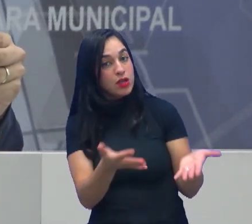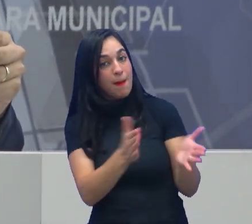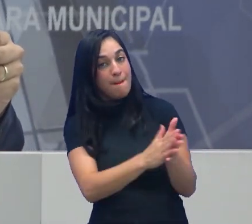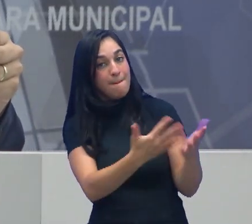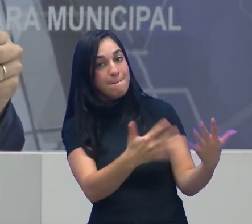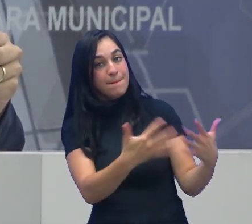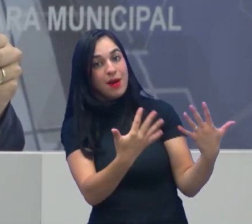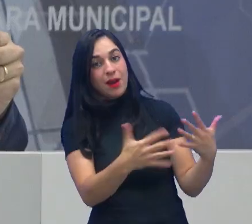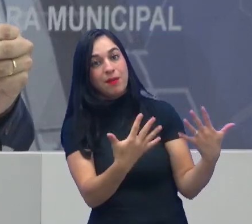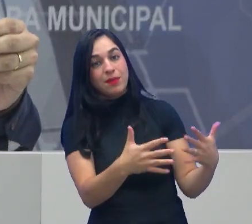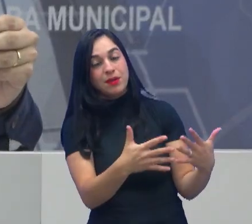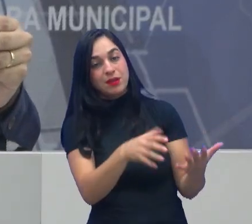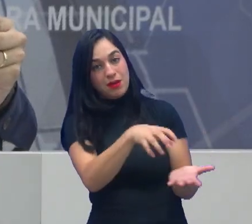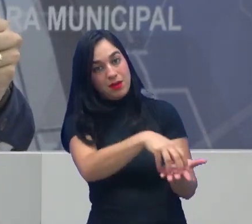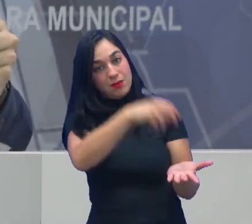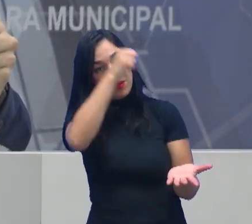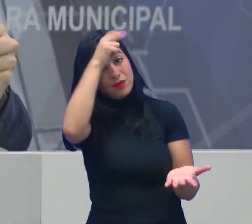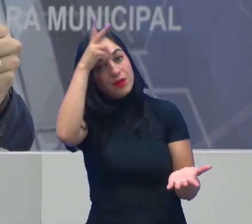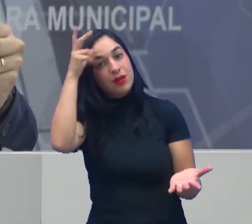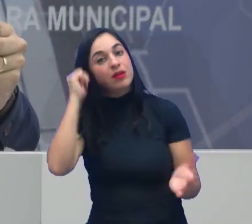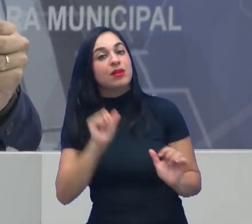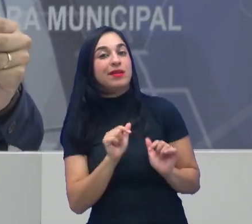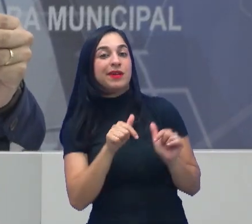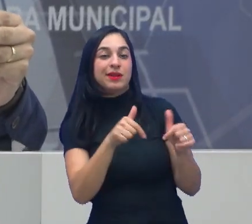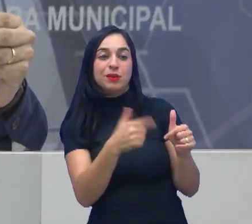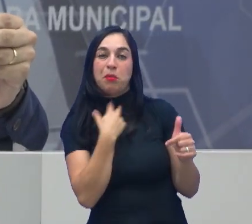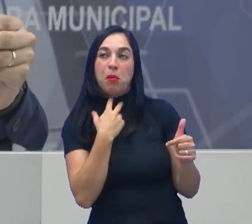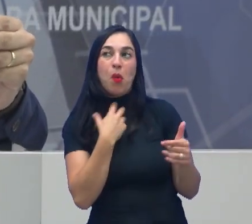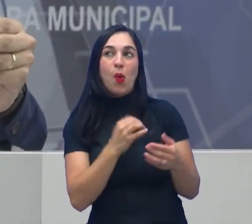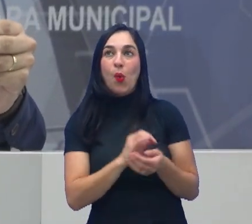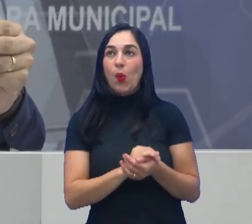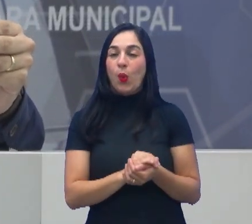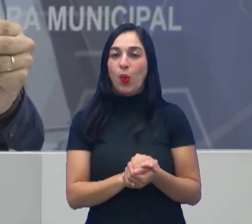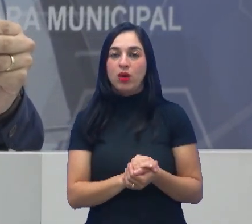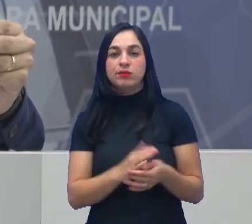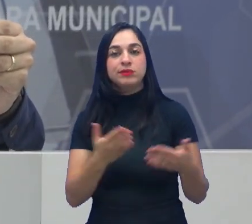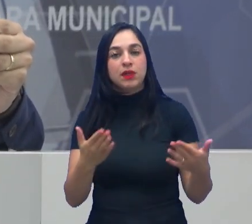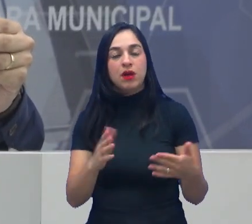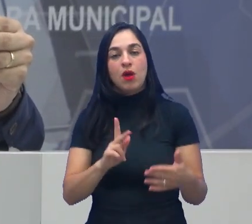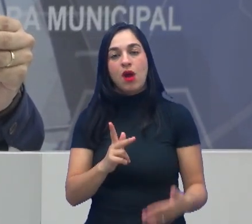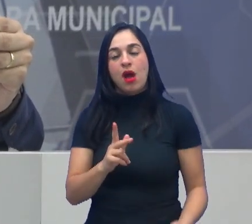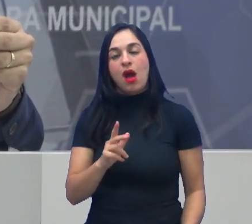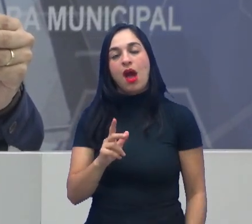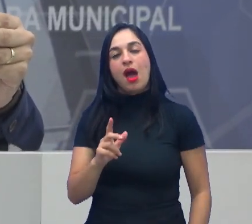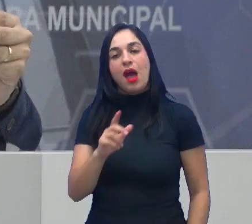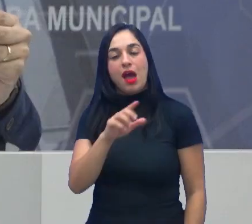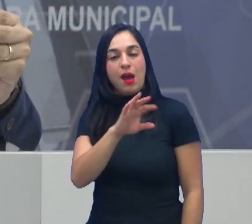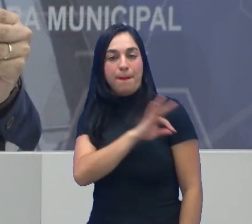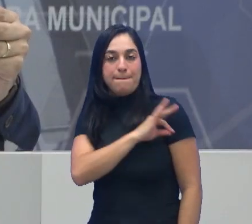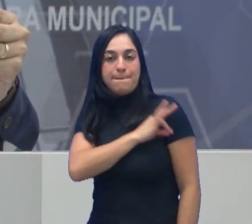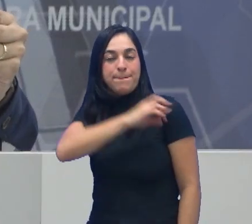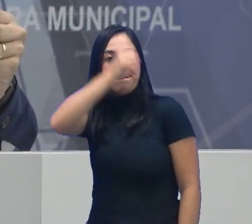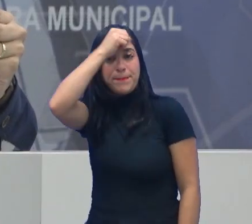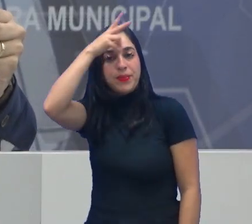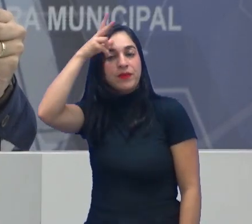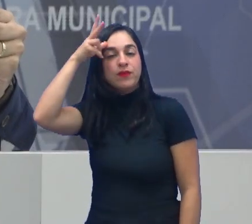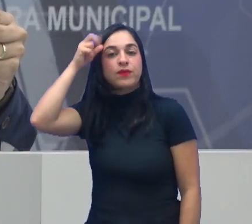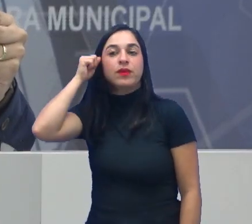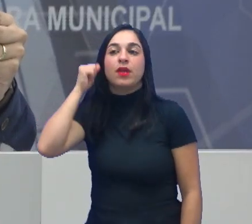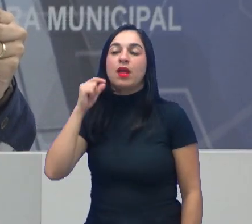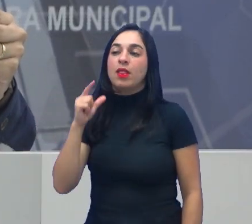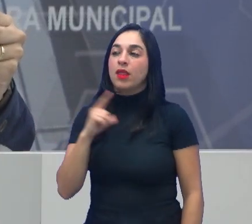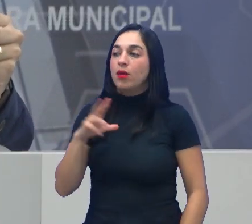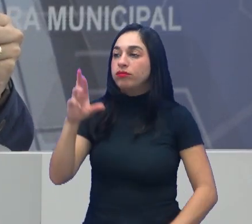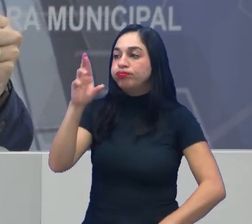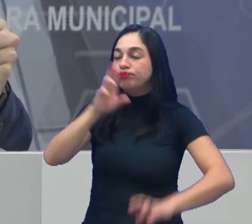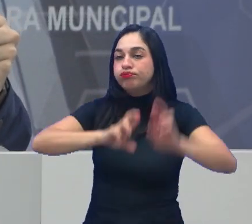municipal. Né? Aqui eu anotei aqui, olha, que a ronda, né, da GCM leva em consideração áreas importantes para a segurança